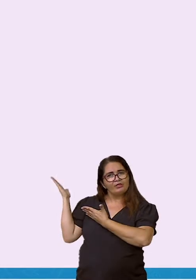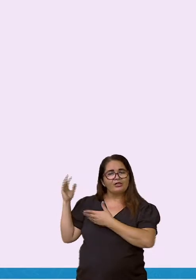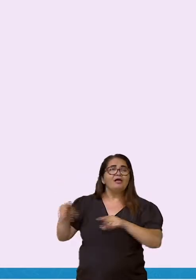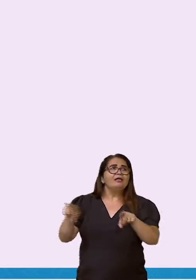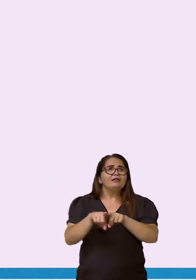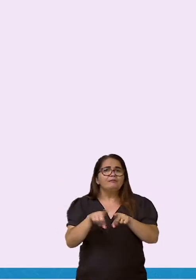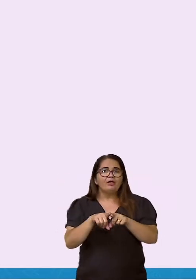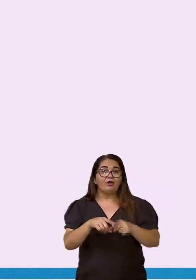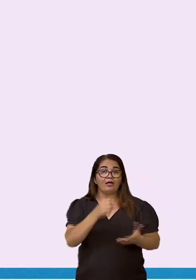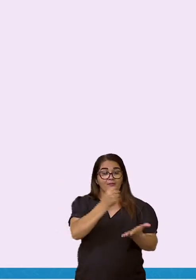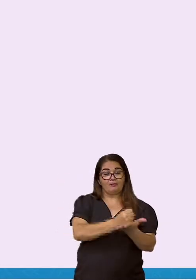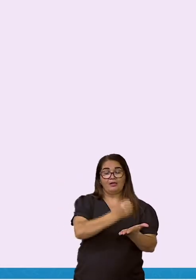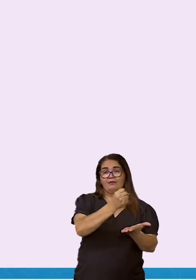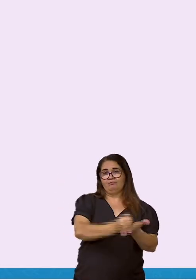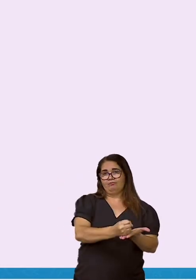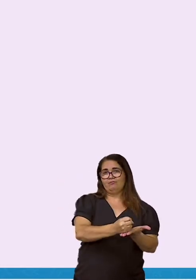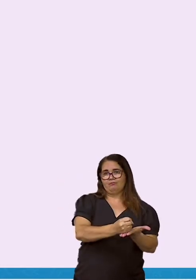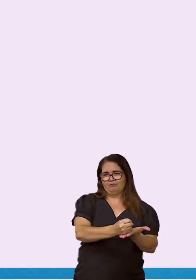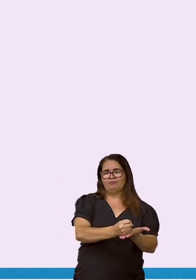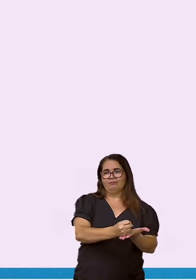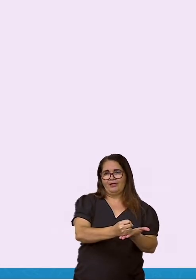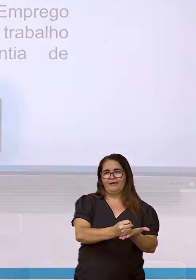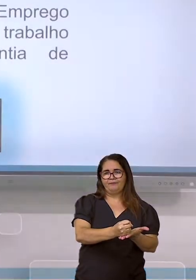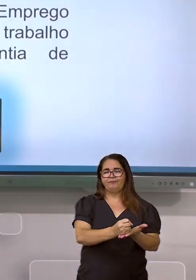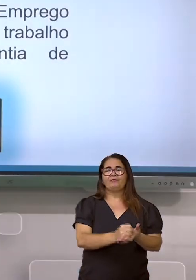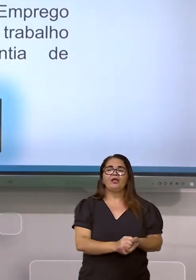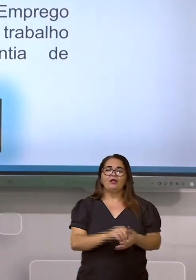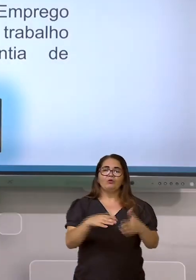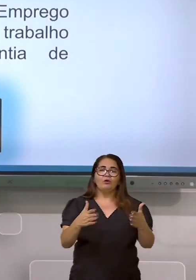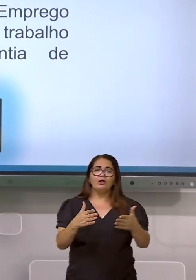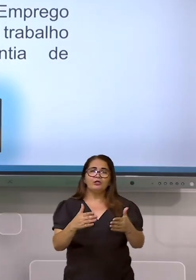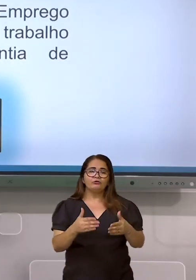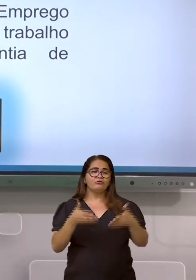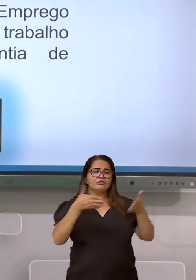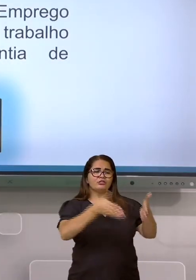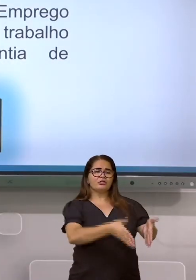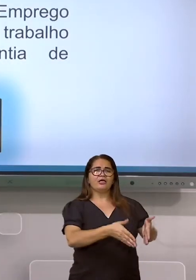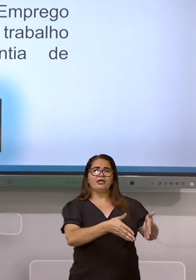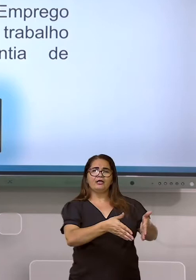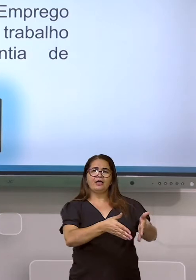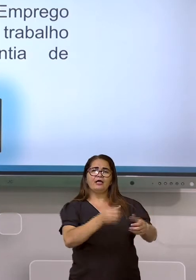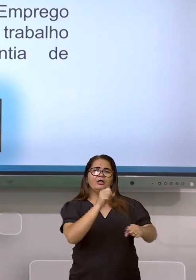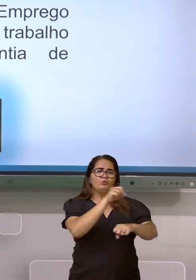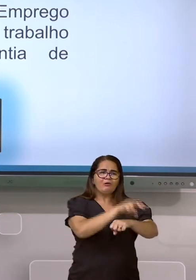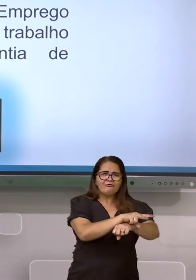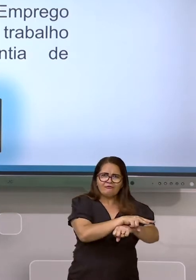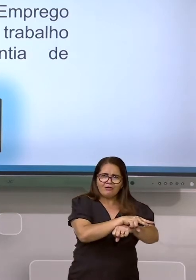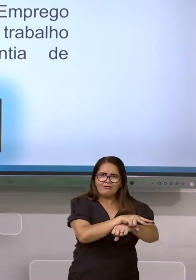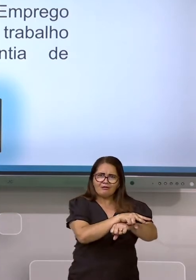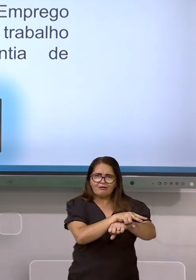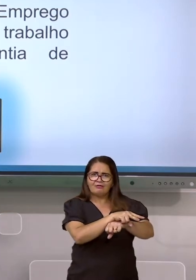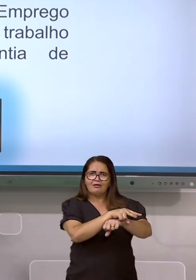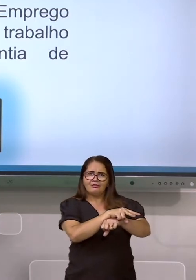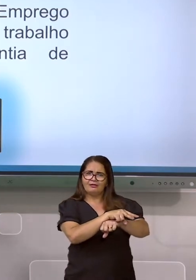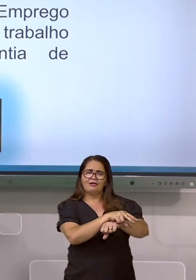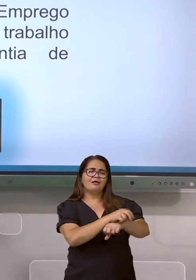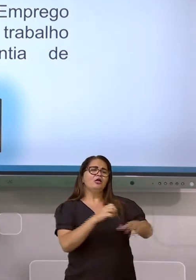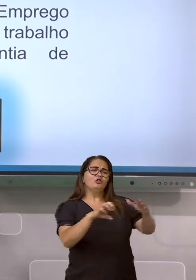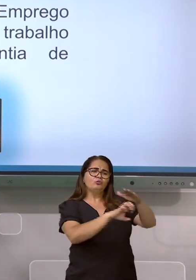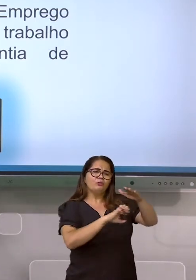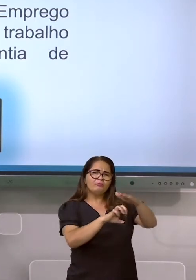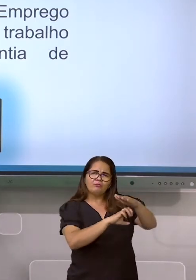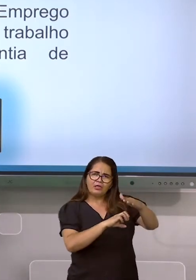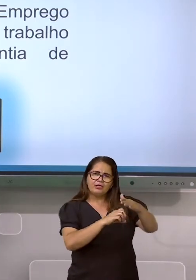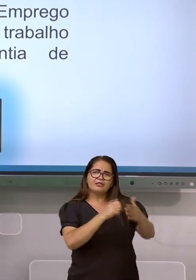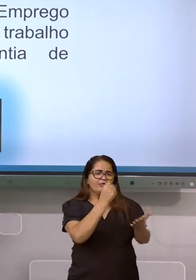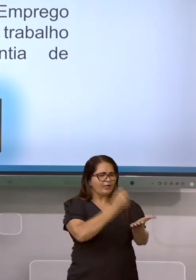Que tem as garantias trabalhistas. É aquela pessoa que tem